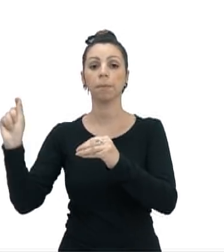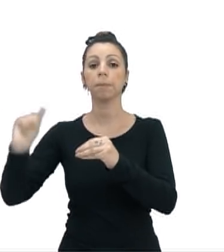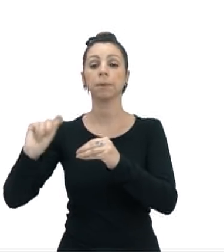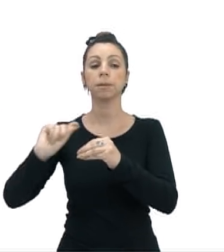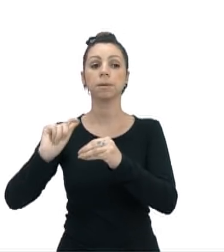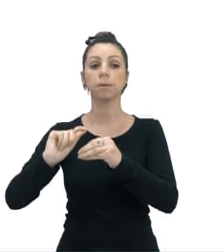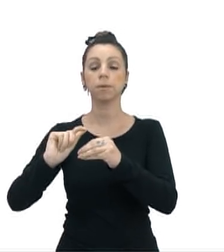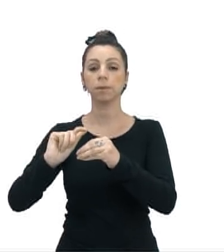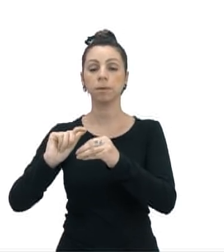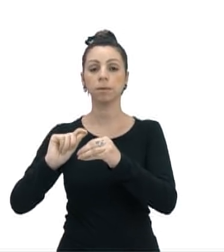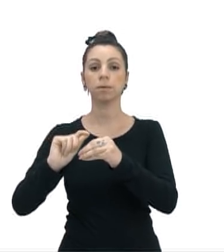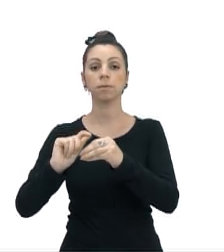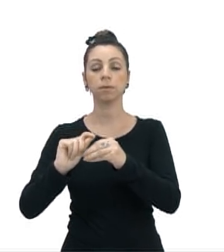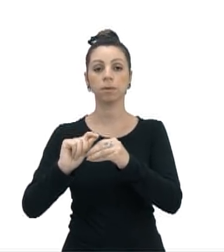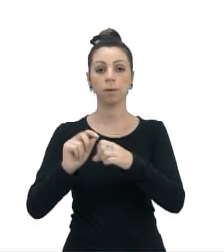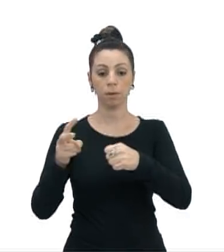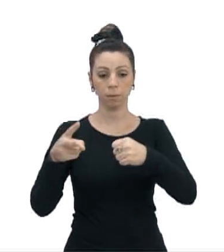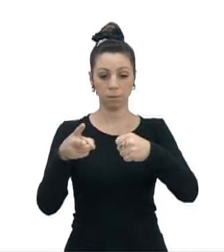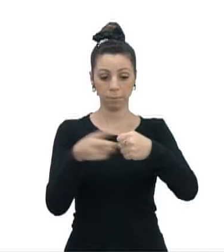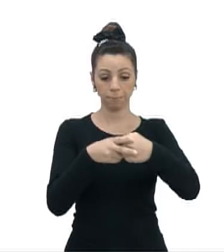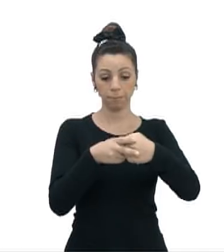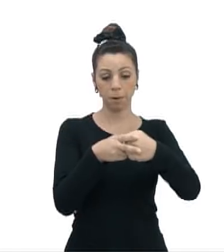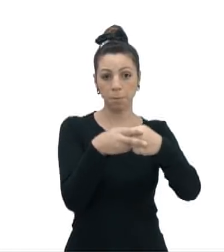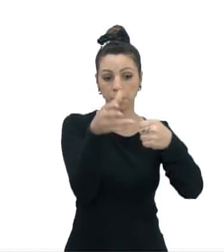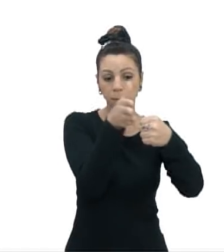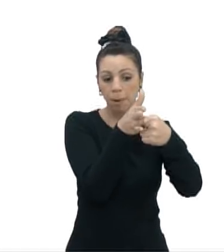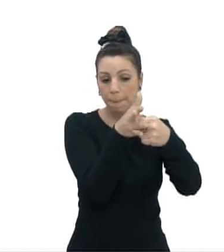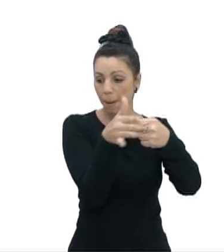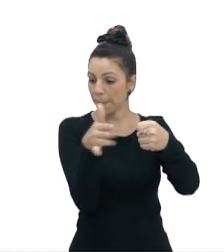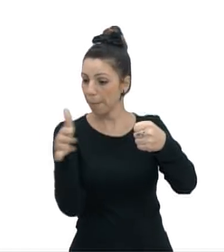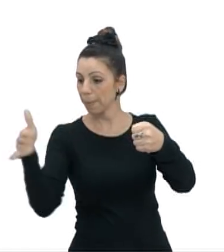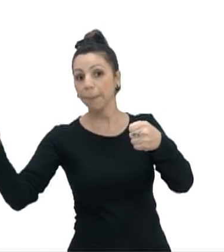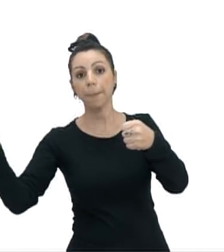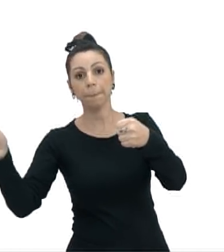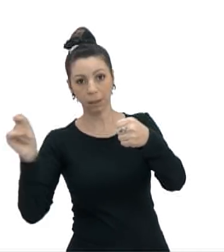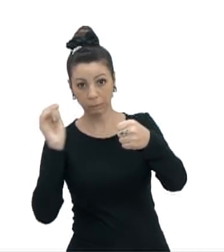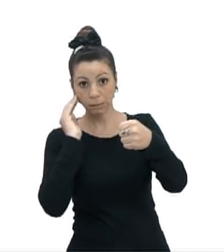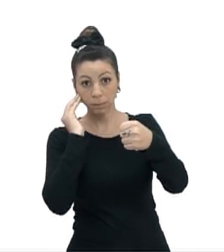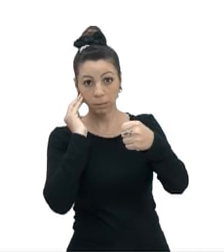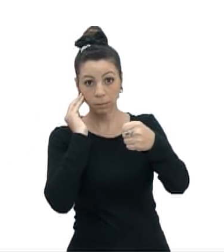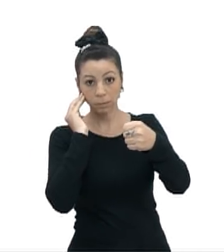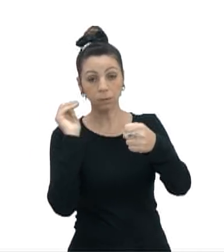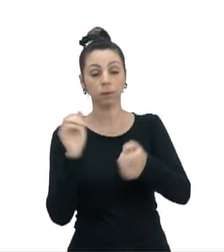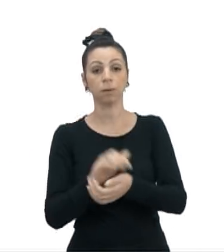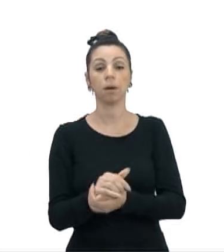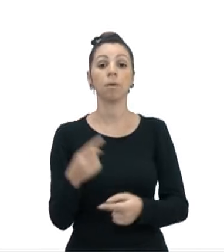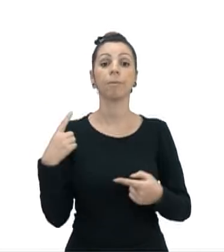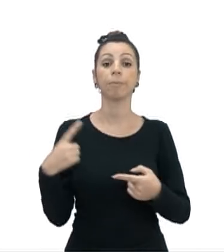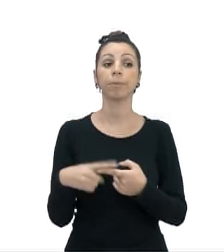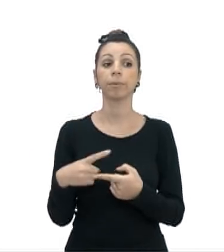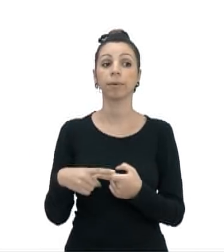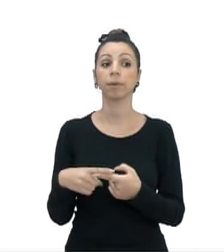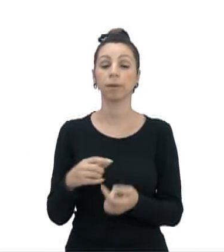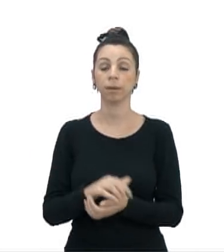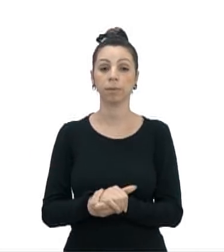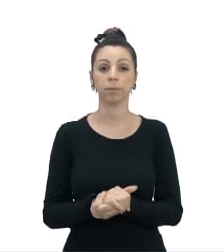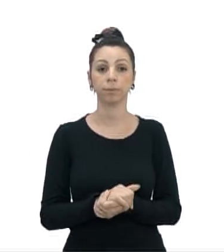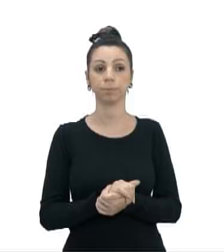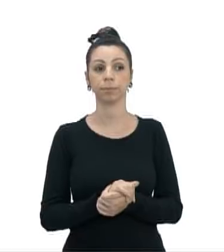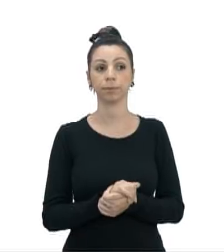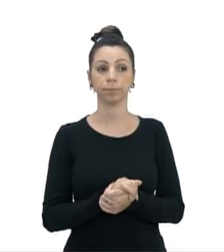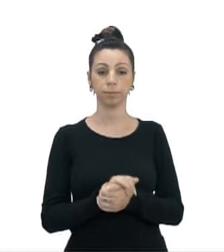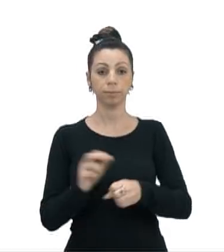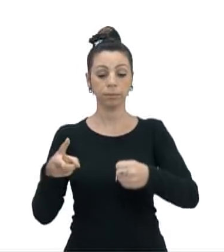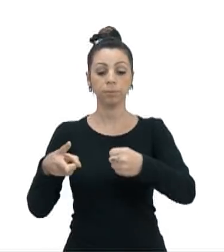vir geralmente depois do verbo, tá? Isso quer dizer que, onde está o verbo aqui?